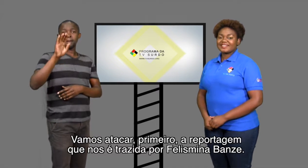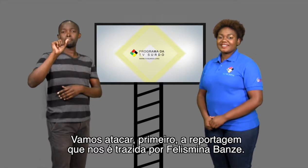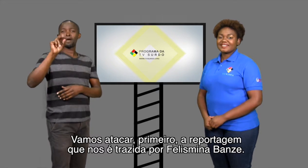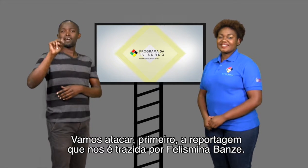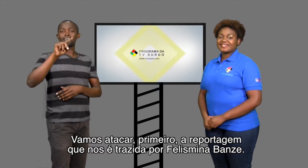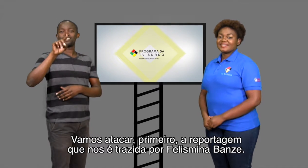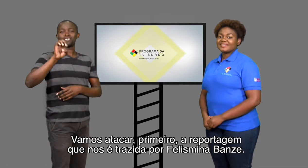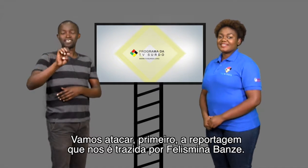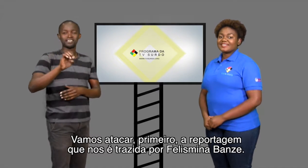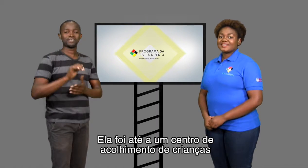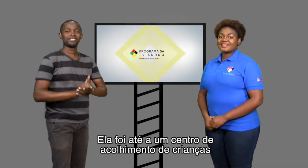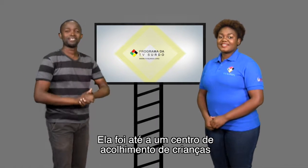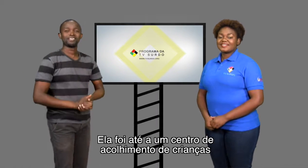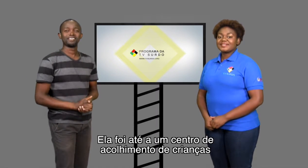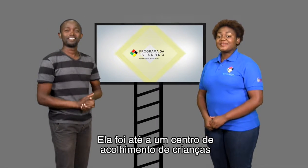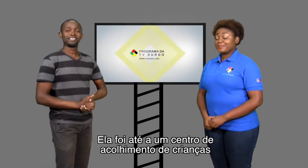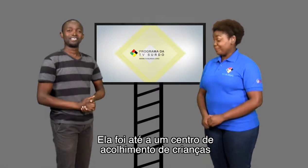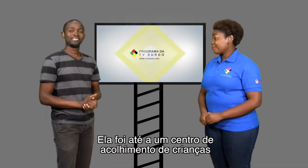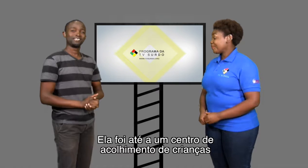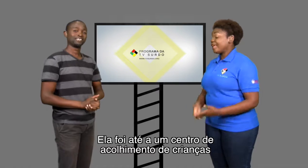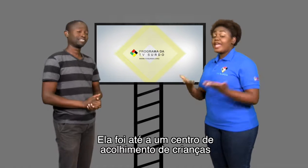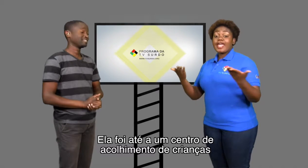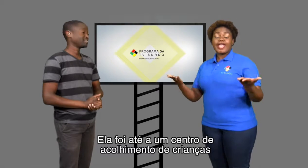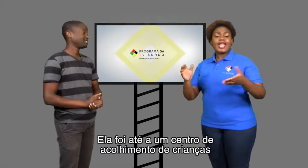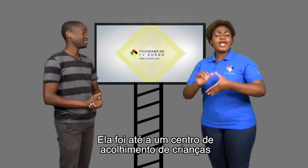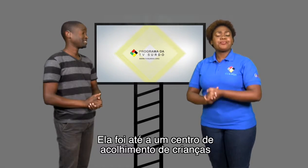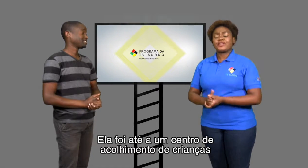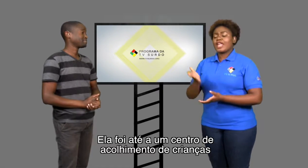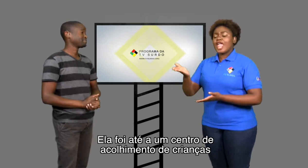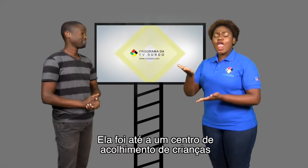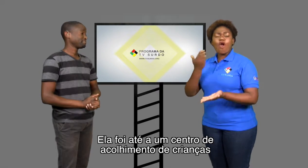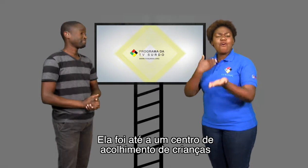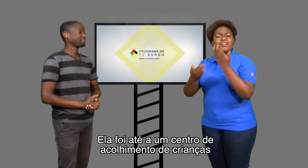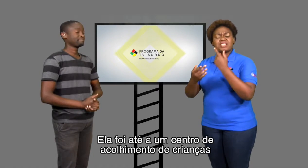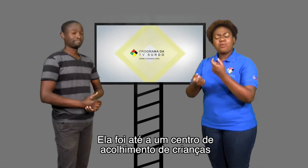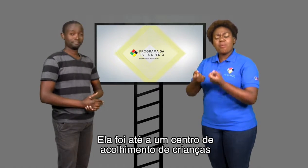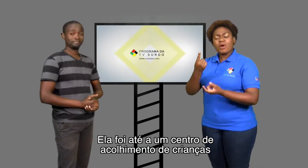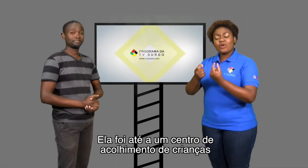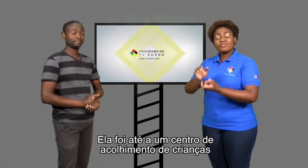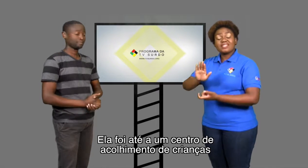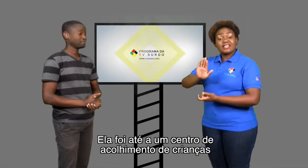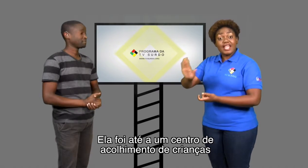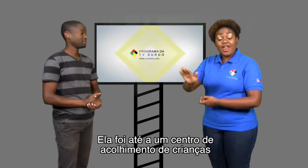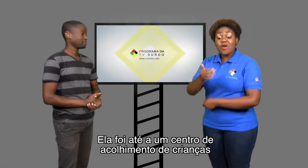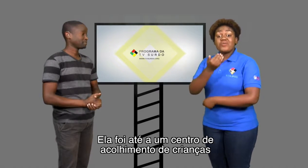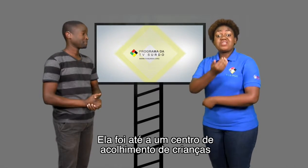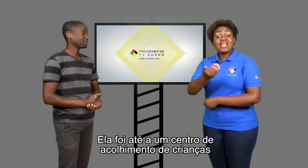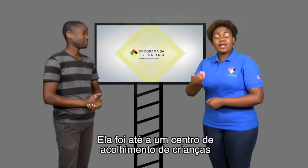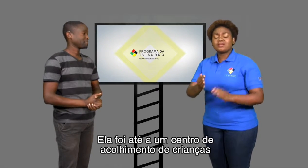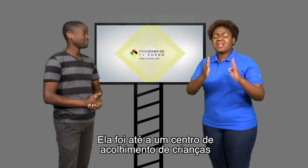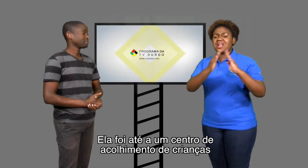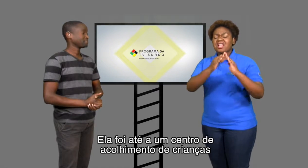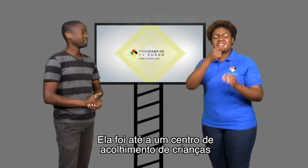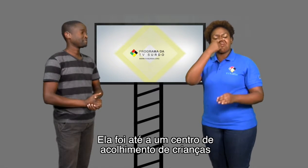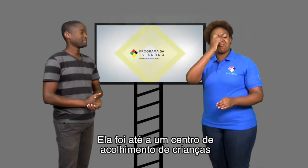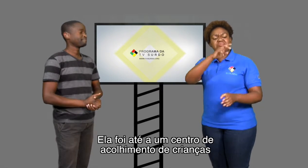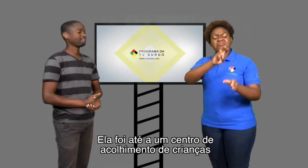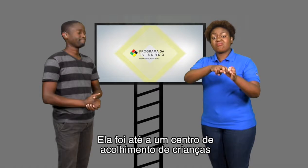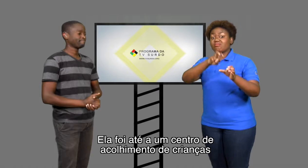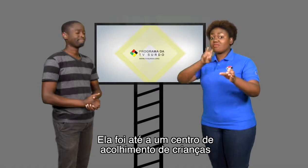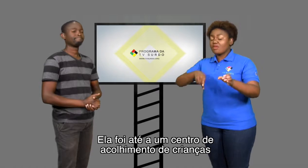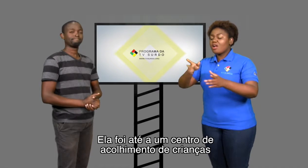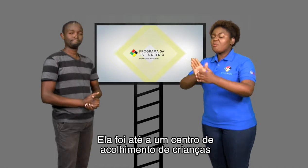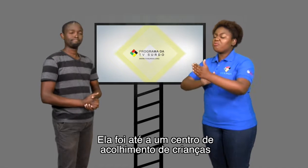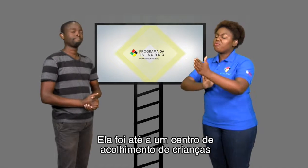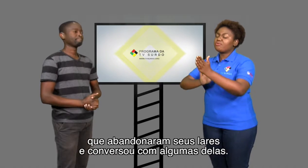Banzi. Ela foi até a um centro de acolhimento de crianças que abandonaram seus